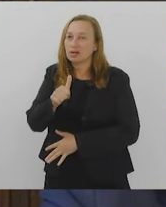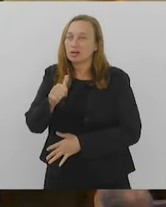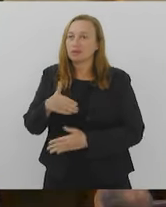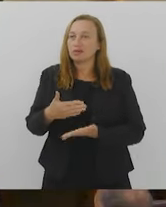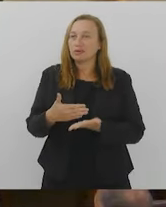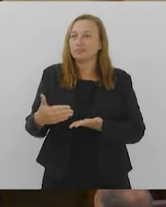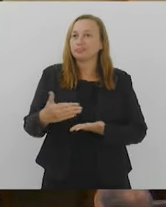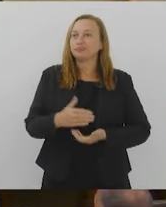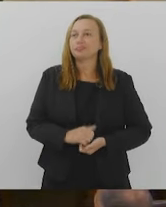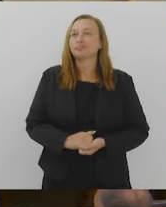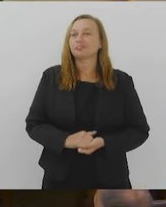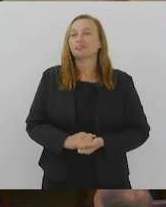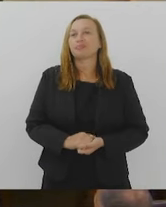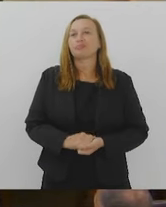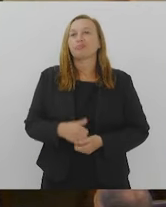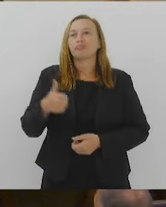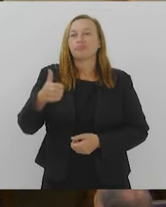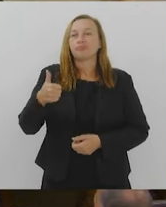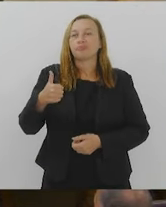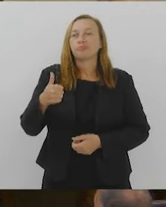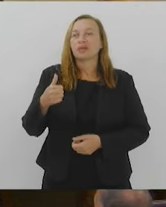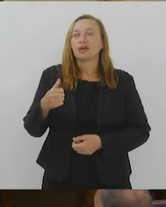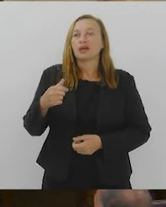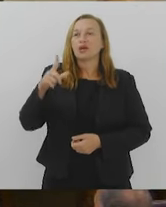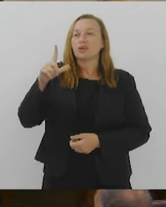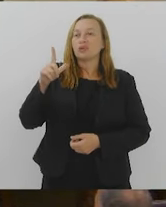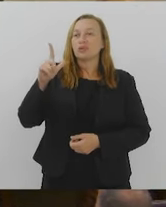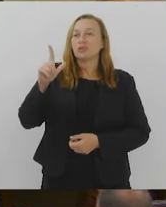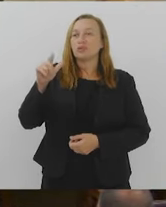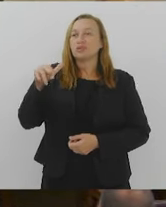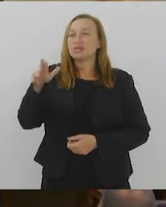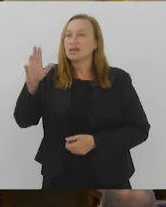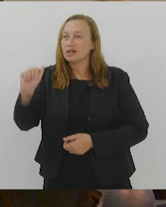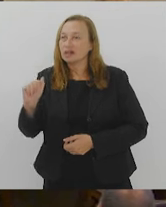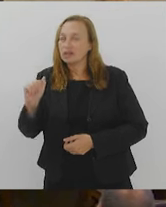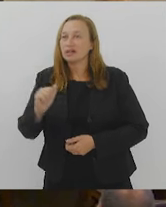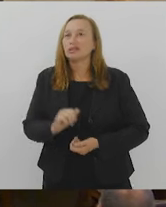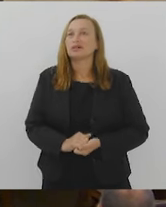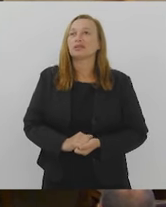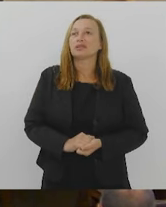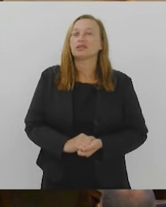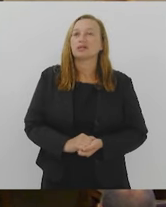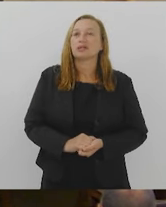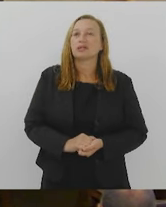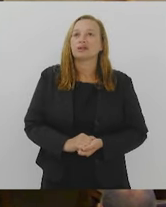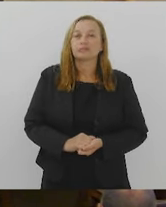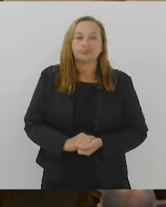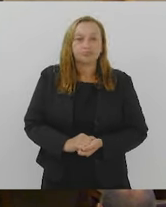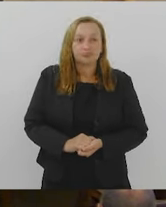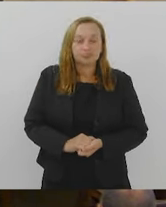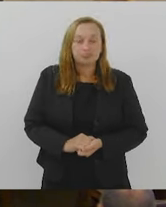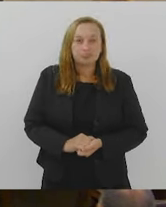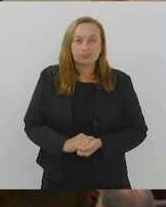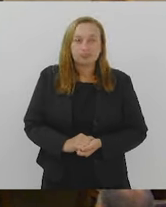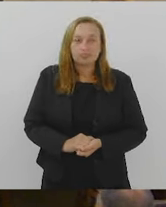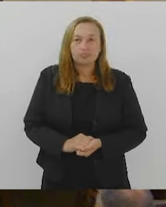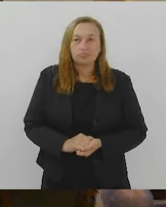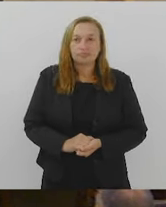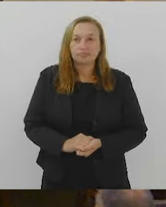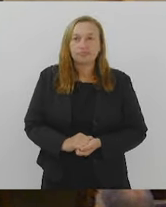pela primeira-dama Luciana Reis, bom ter a senhora aqui novamente. A